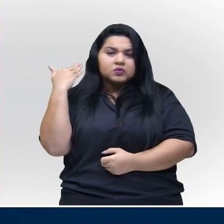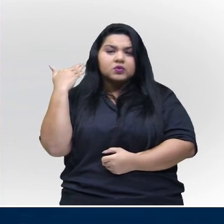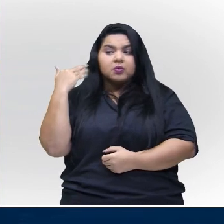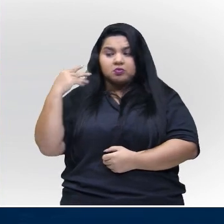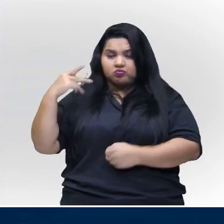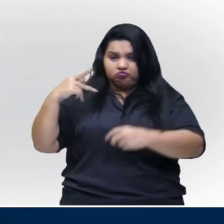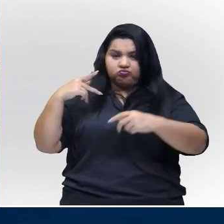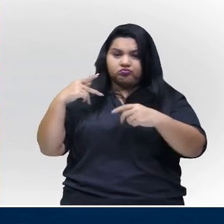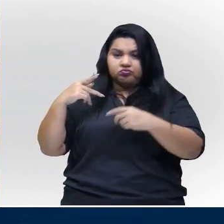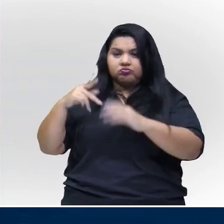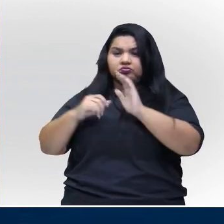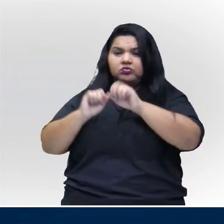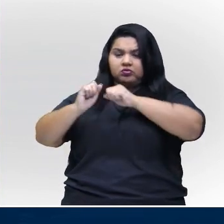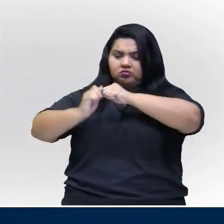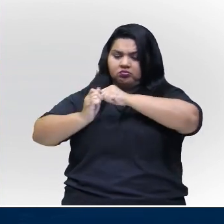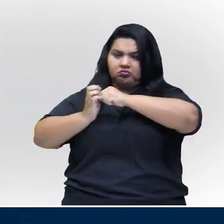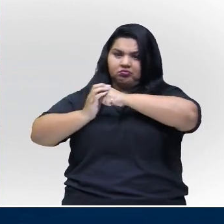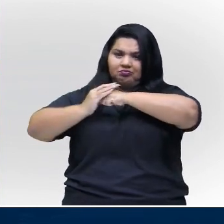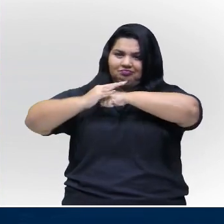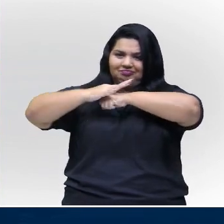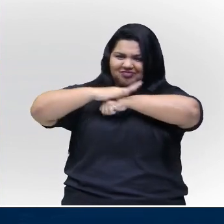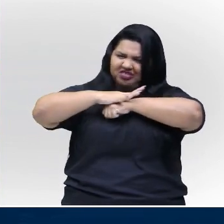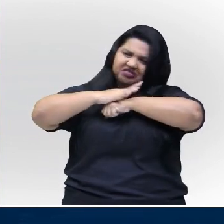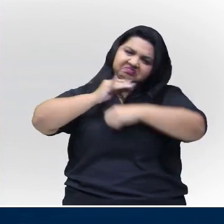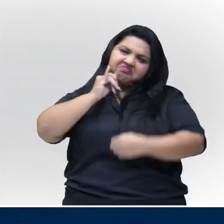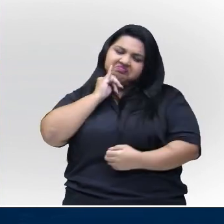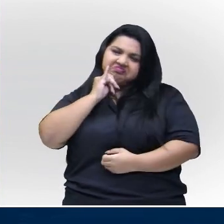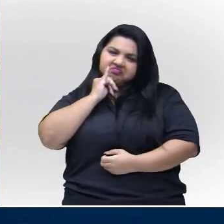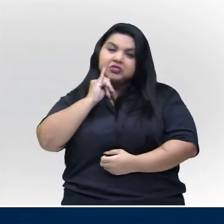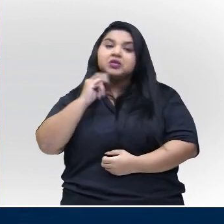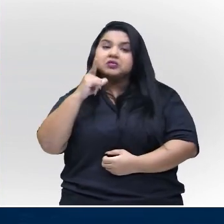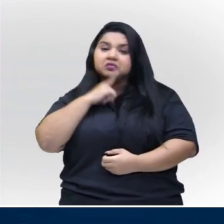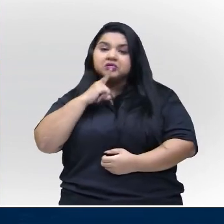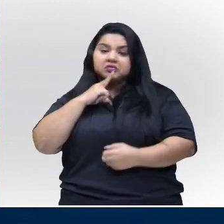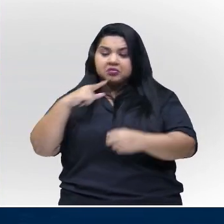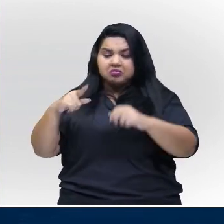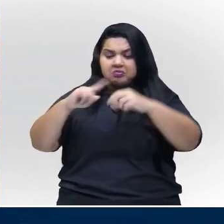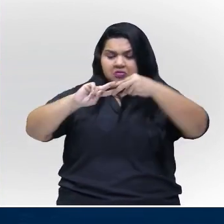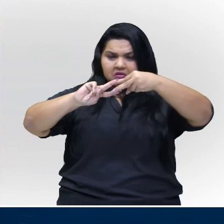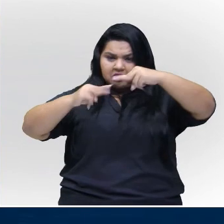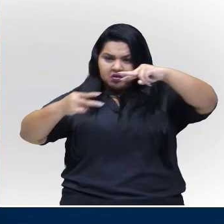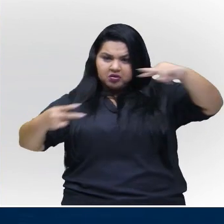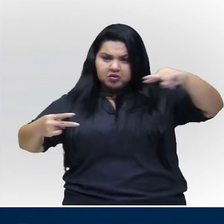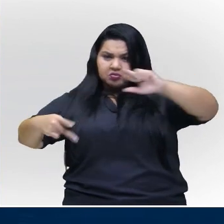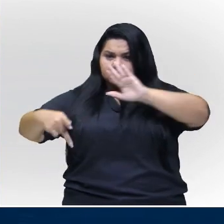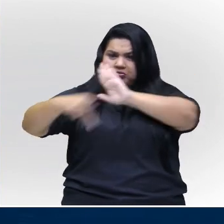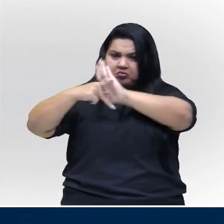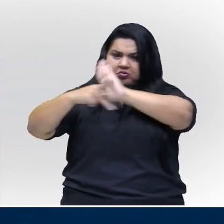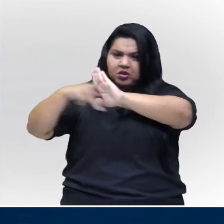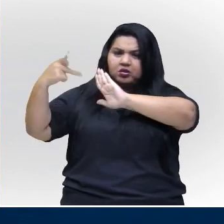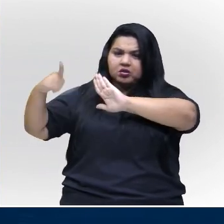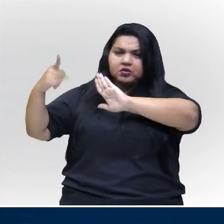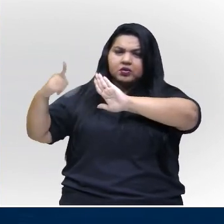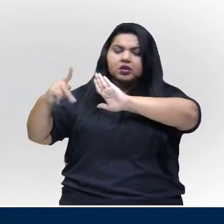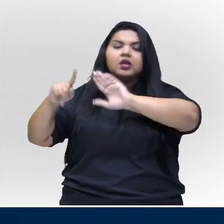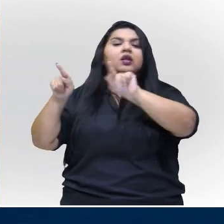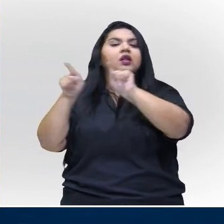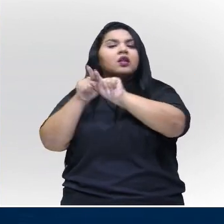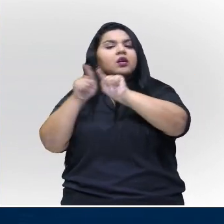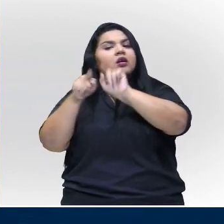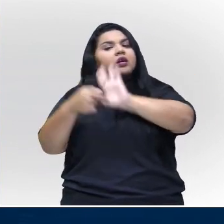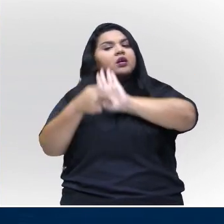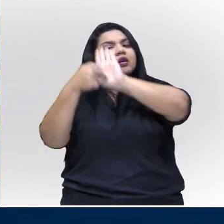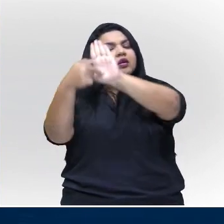por exemplo. E aí formou-se essa organela, né? Que tem o seu material genético próprio, essa é uma das evidências, e ela também apresenta